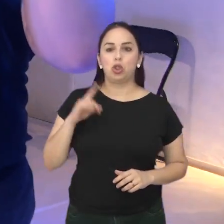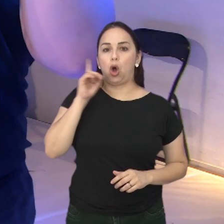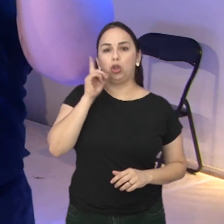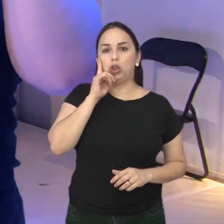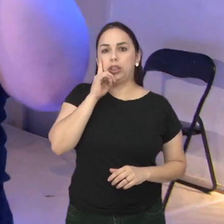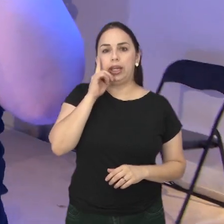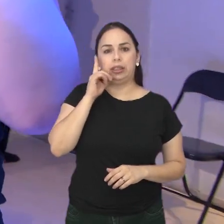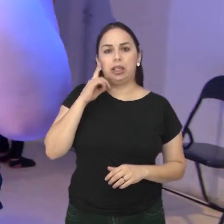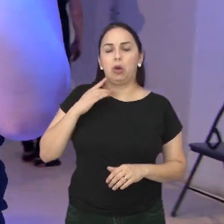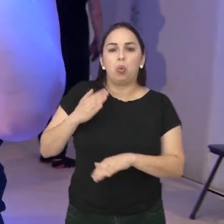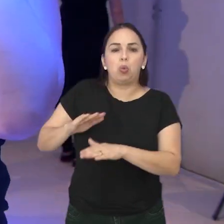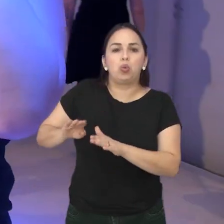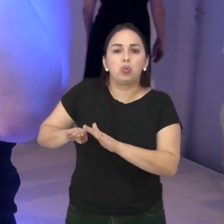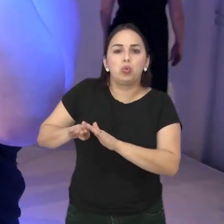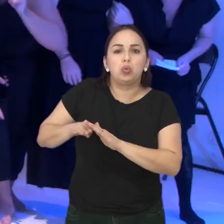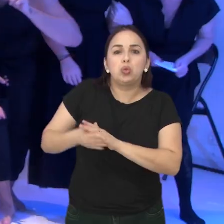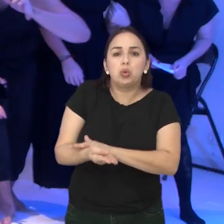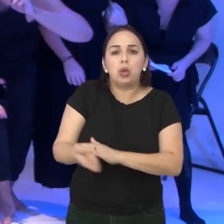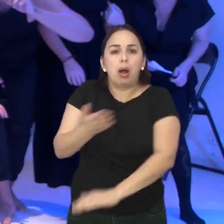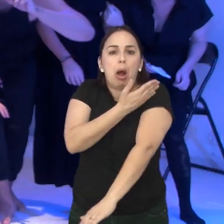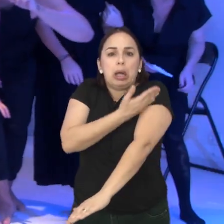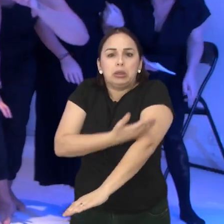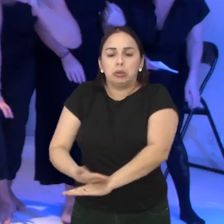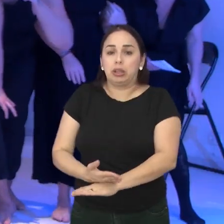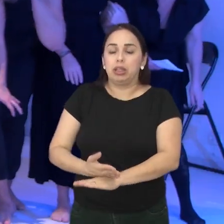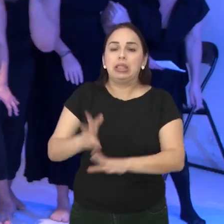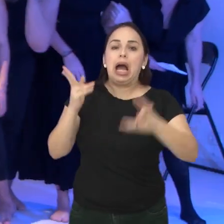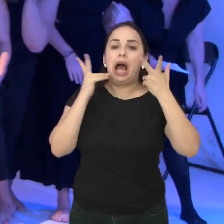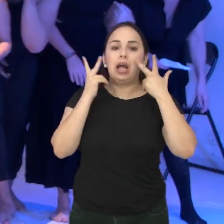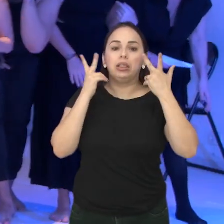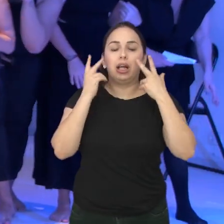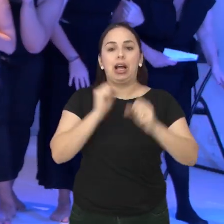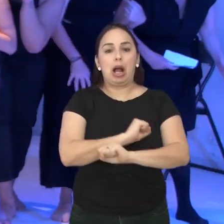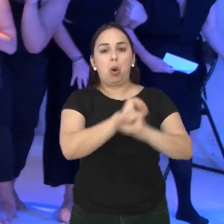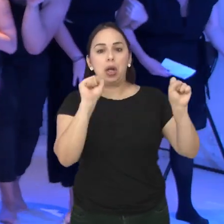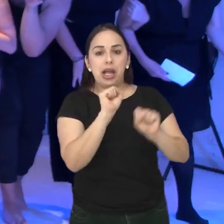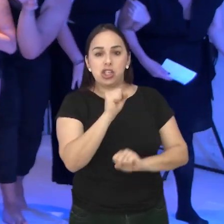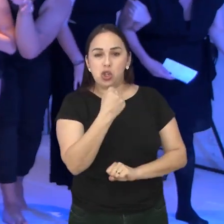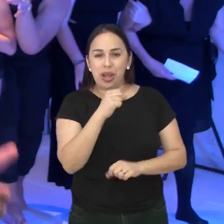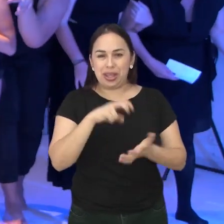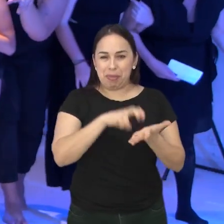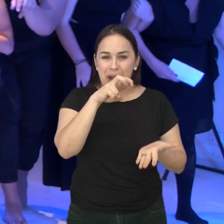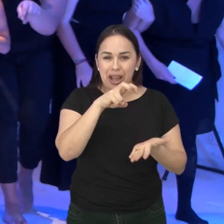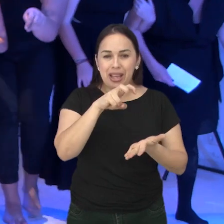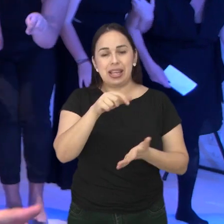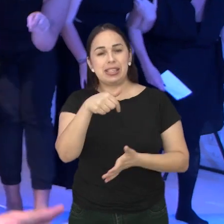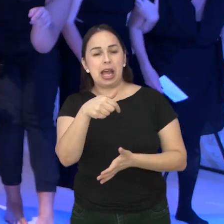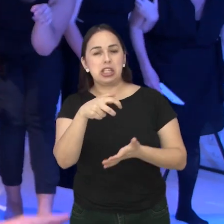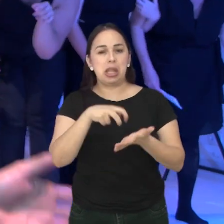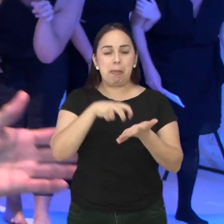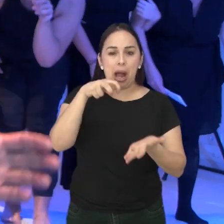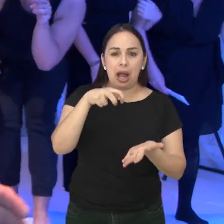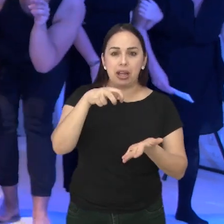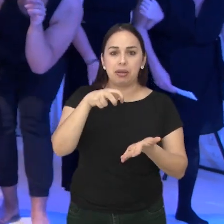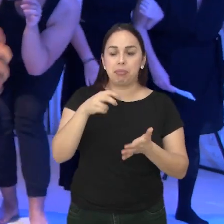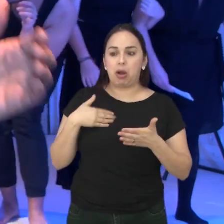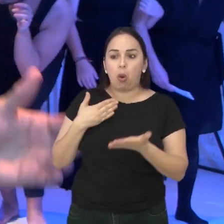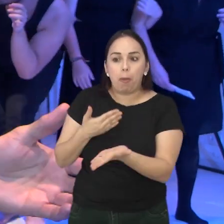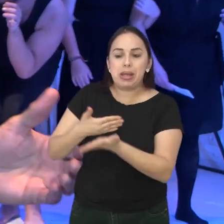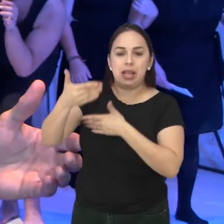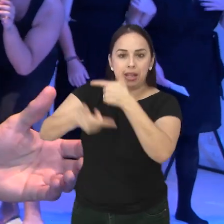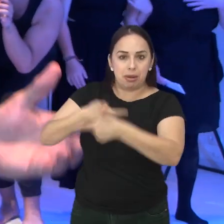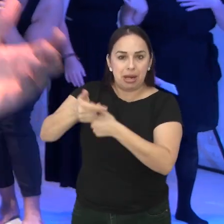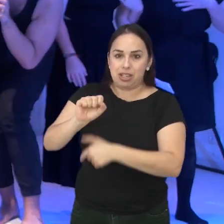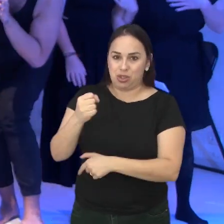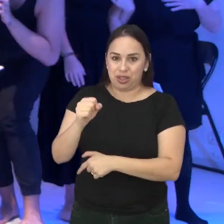Uma rotina sempre tem. Talvez não seja essa rotina comum de acordar às 8 da manhã, ou de acordar às 7 da manhã para as 8